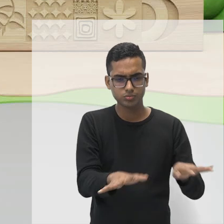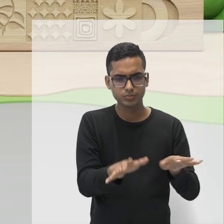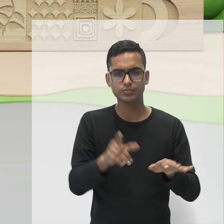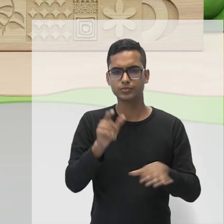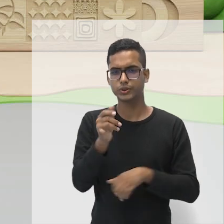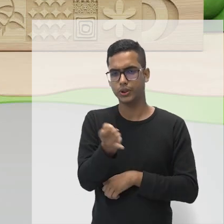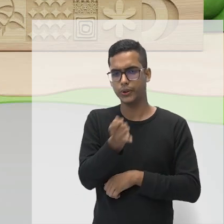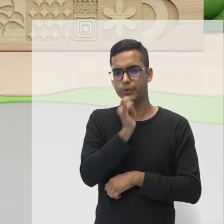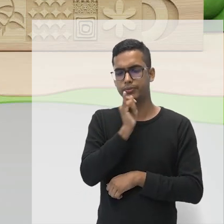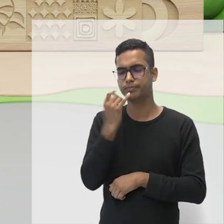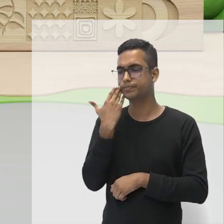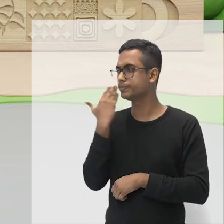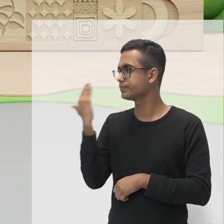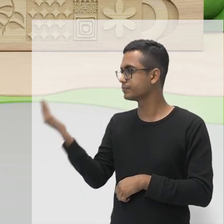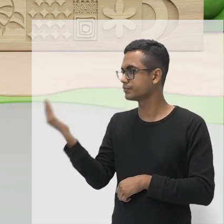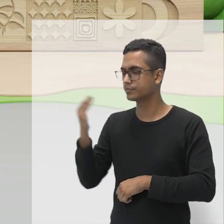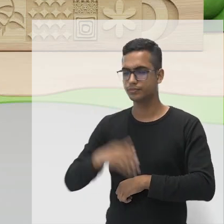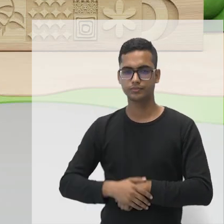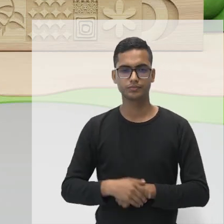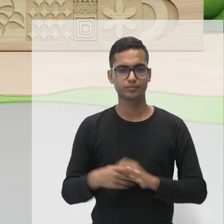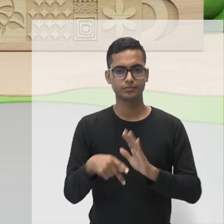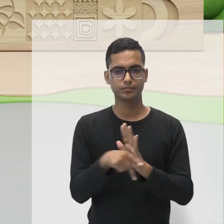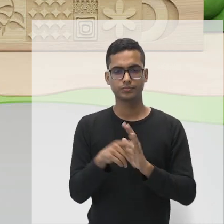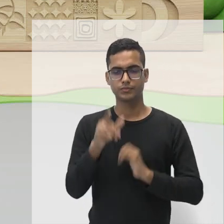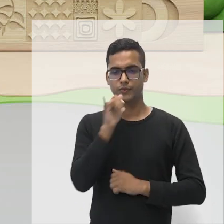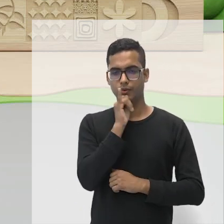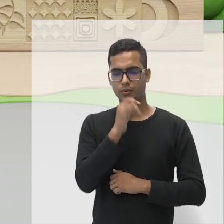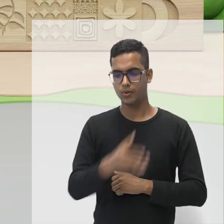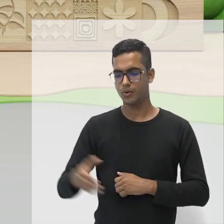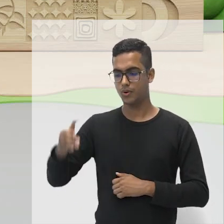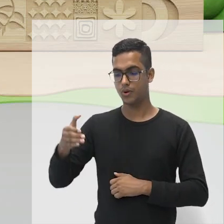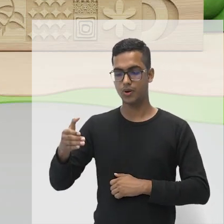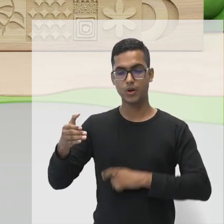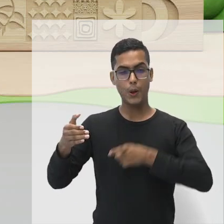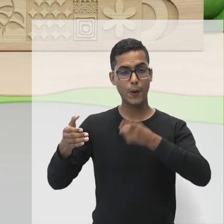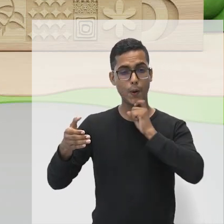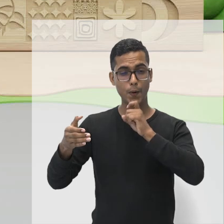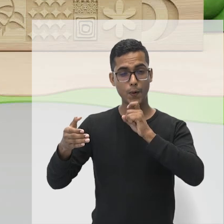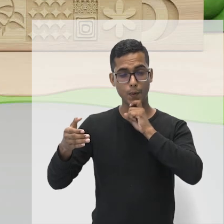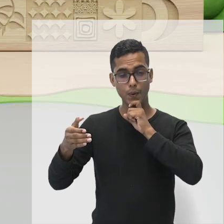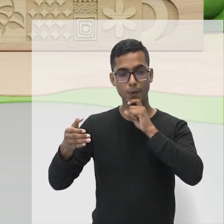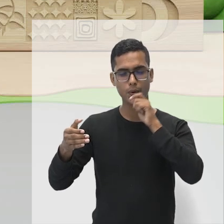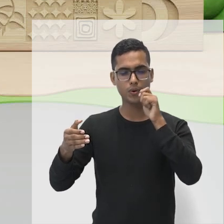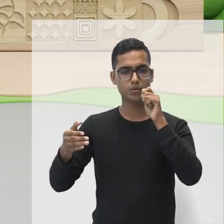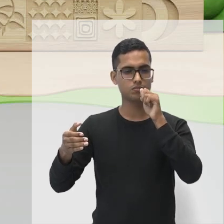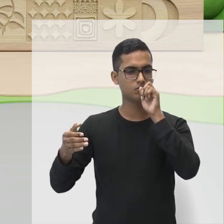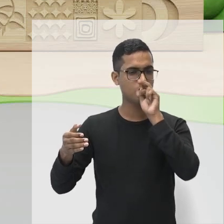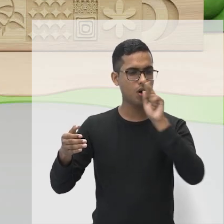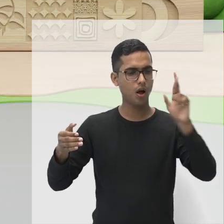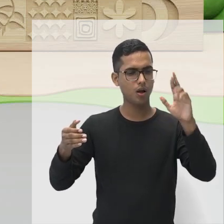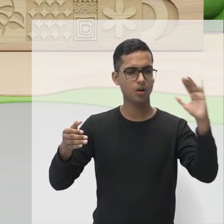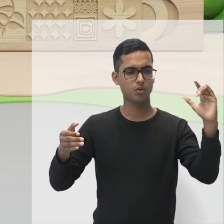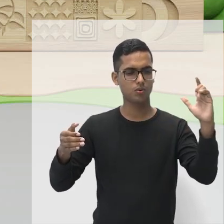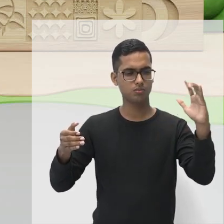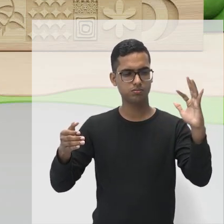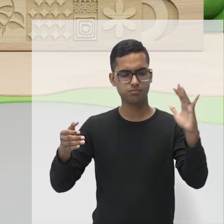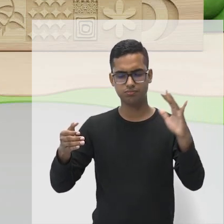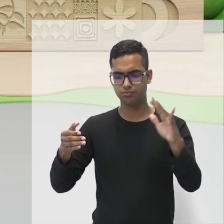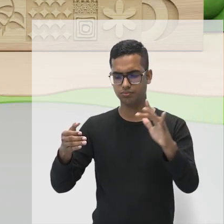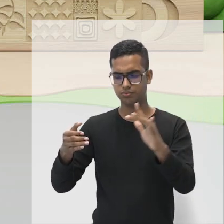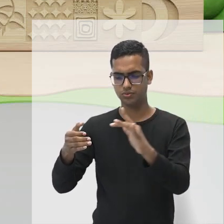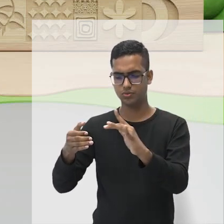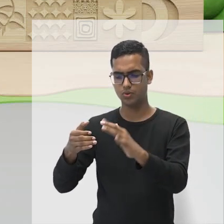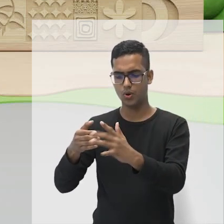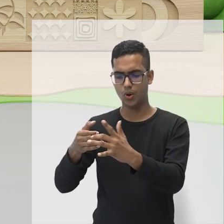exemplo disso é um copo, né, com líquido gelado, o ar entra em contato com o